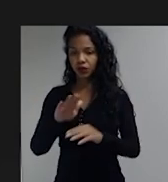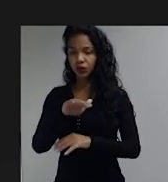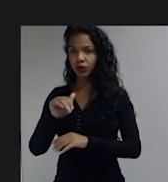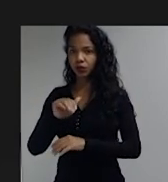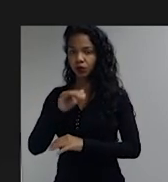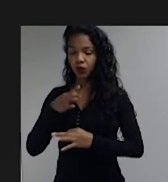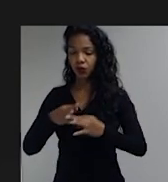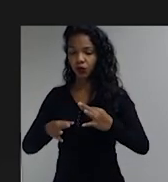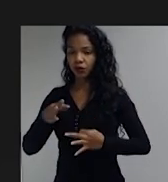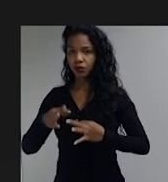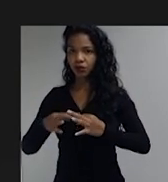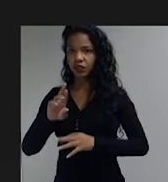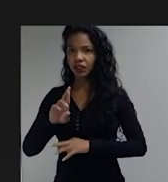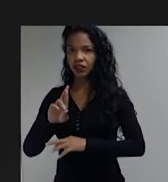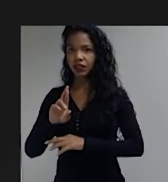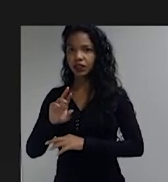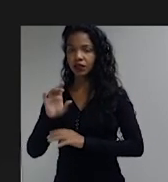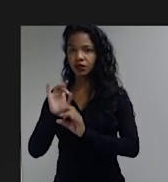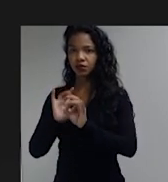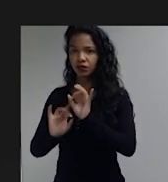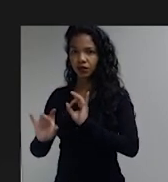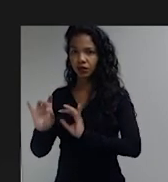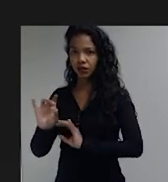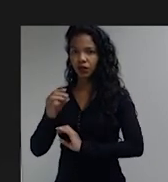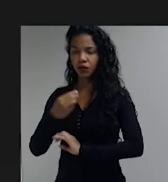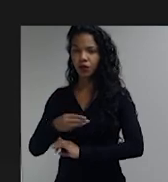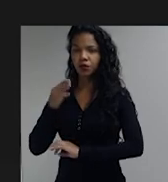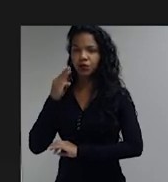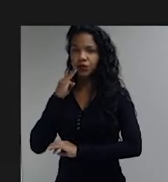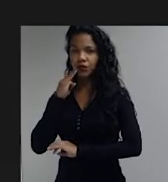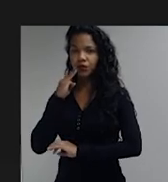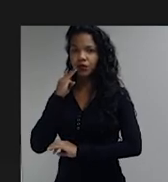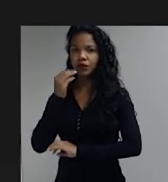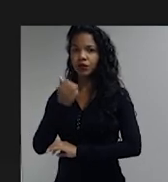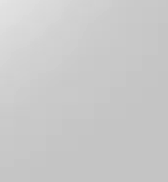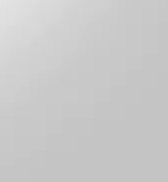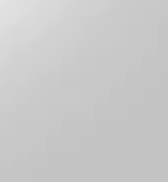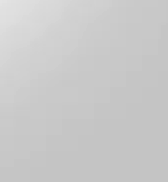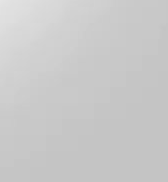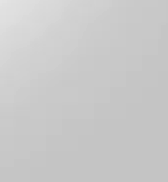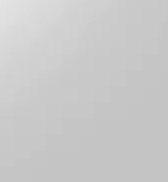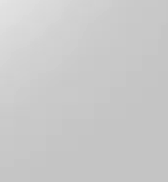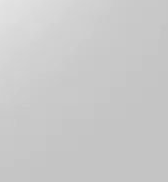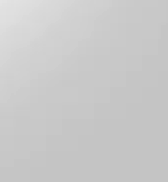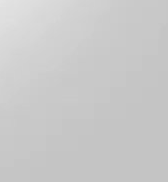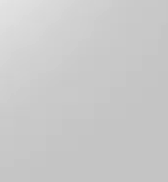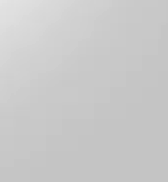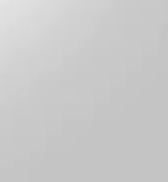inquilinato a morte do locador a locação é transmitida aos herdeiros